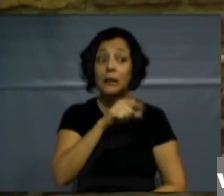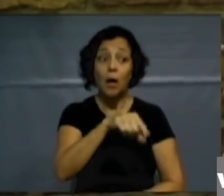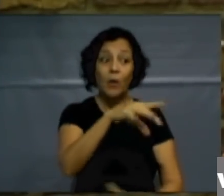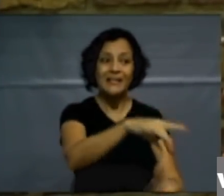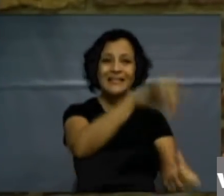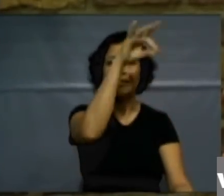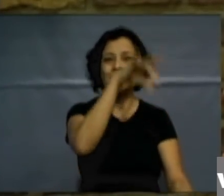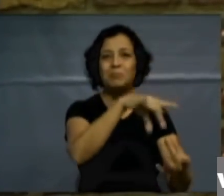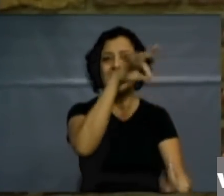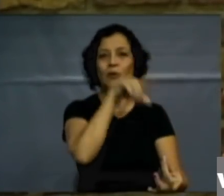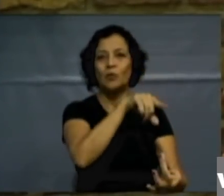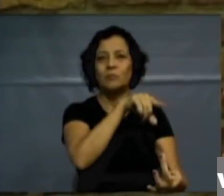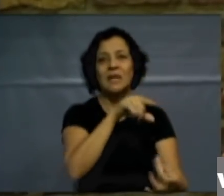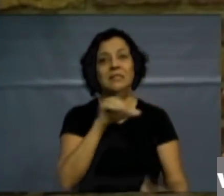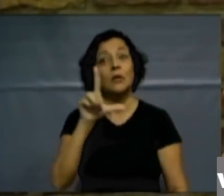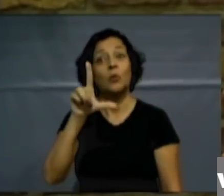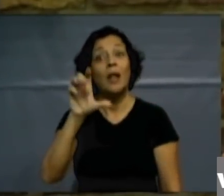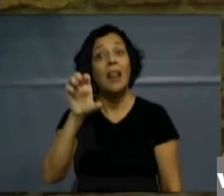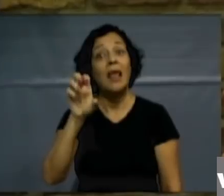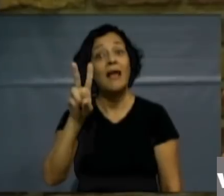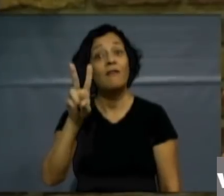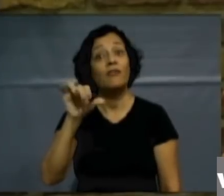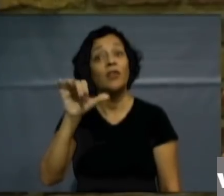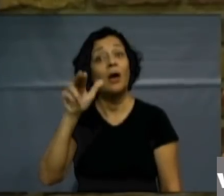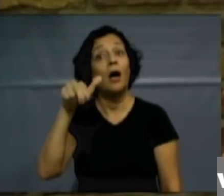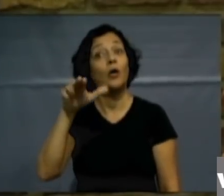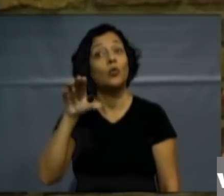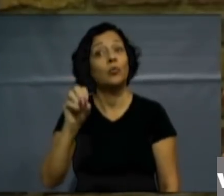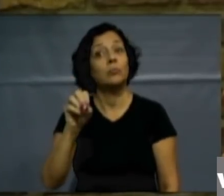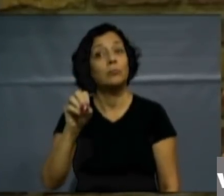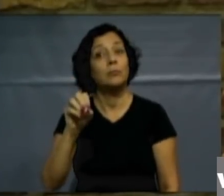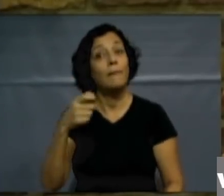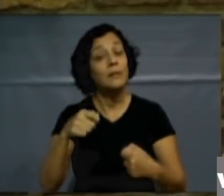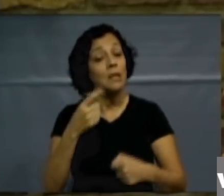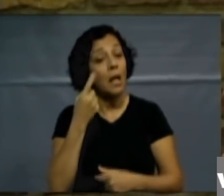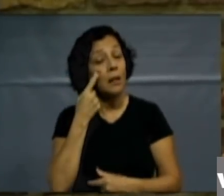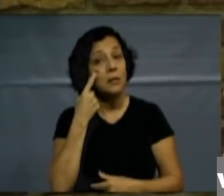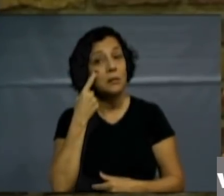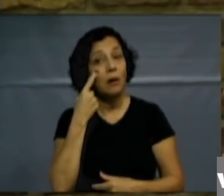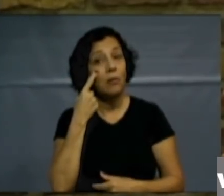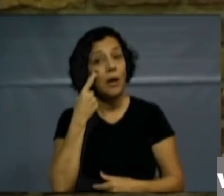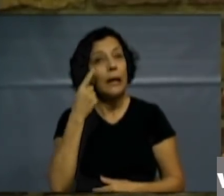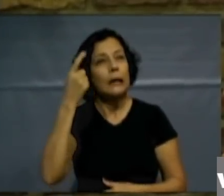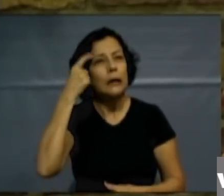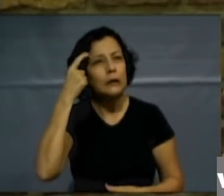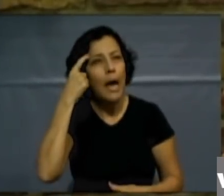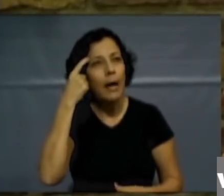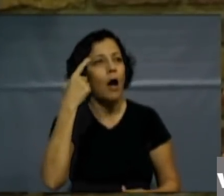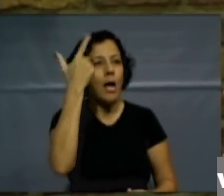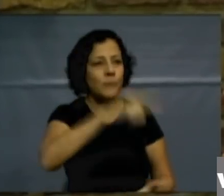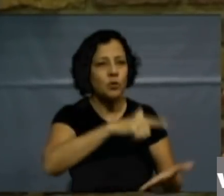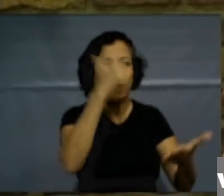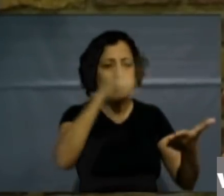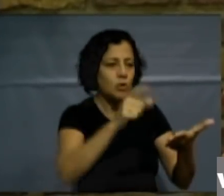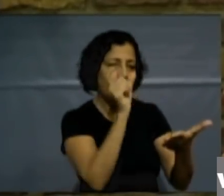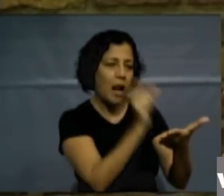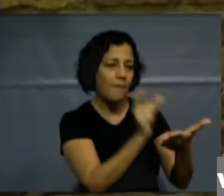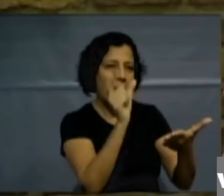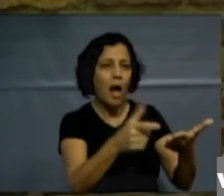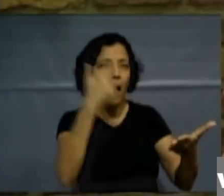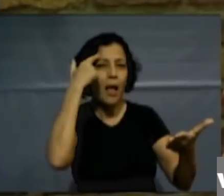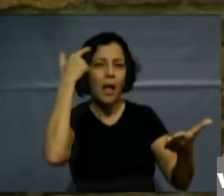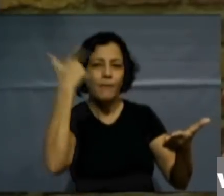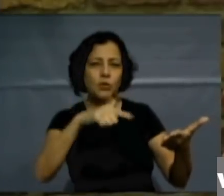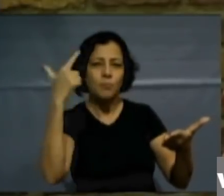leviano. A gente precisa ter muita atenção. Ideias repetidas nos livros. Repetição. Compra